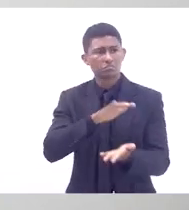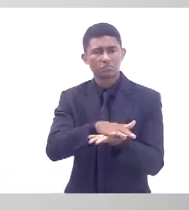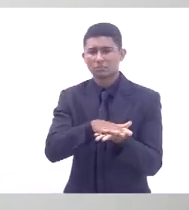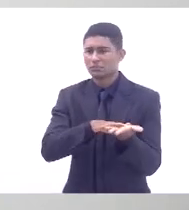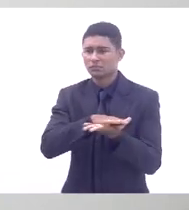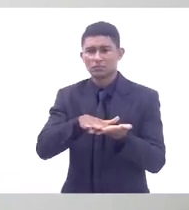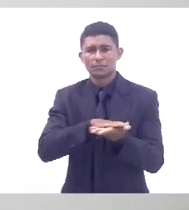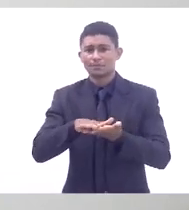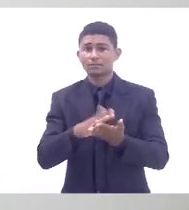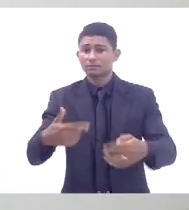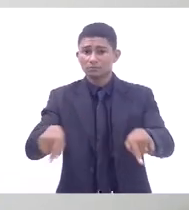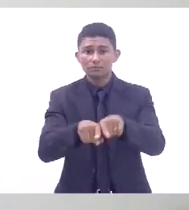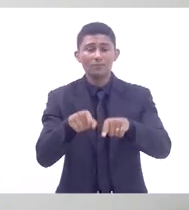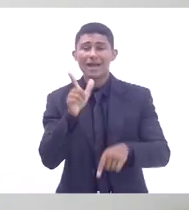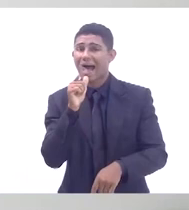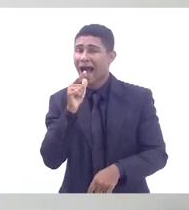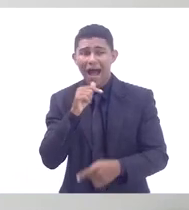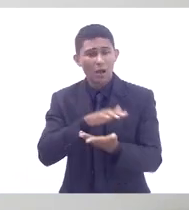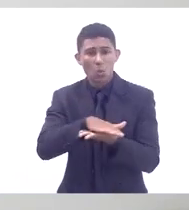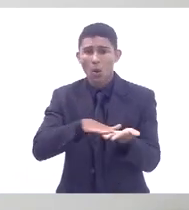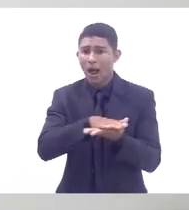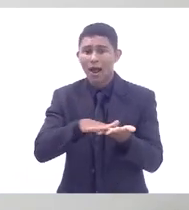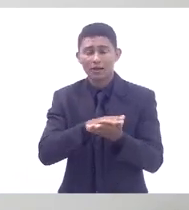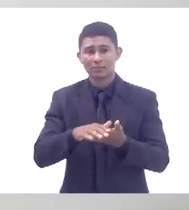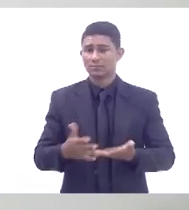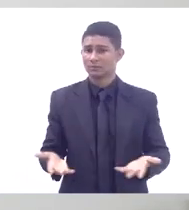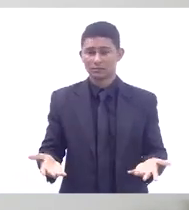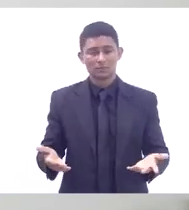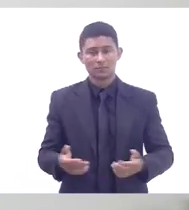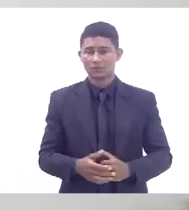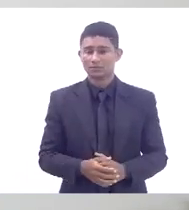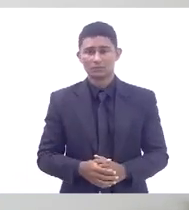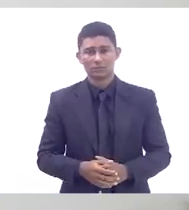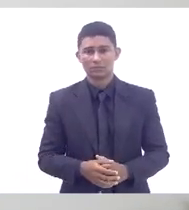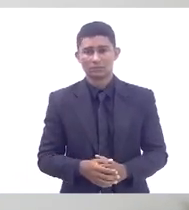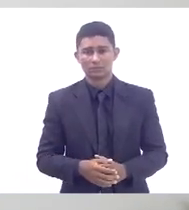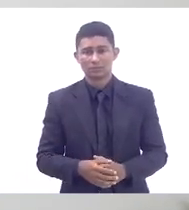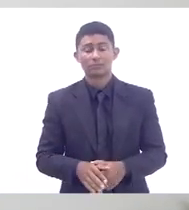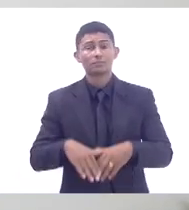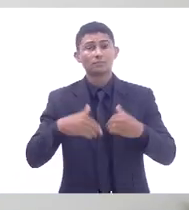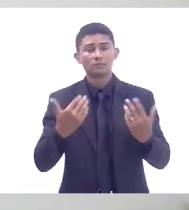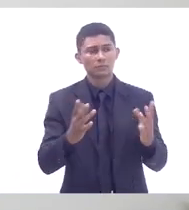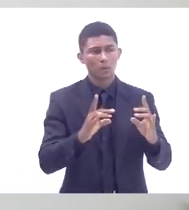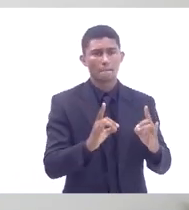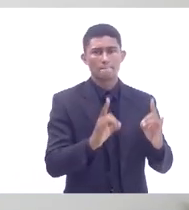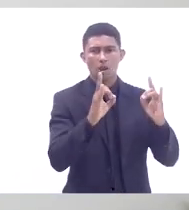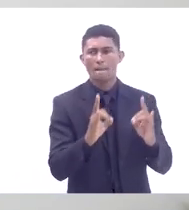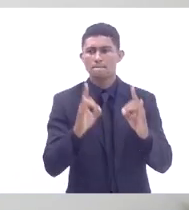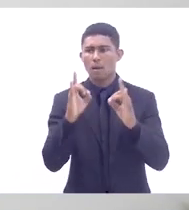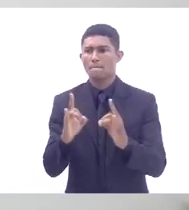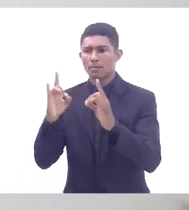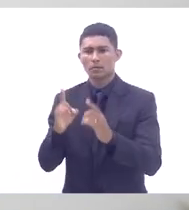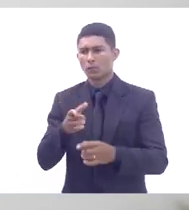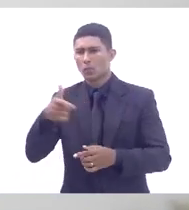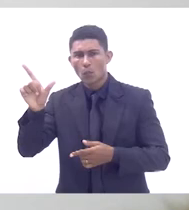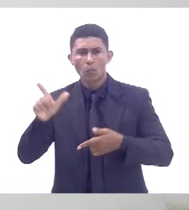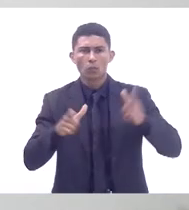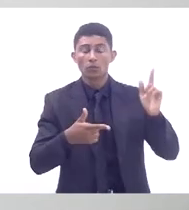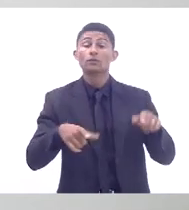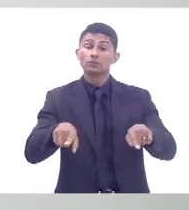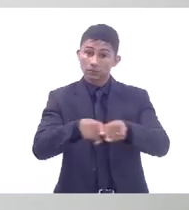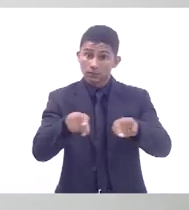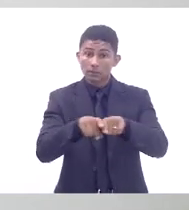e nem água por conta das bombas do reservatórios né todos os outros prédios impossível